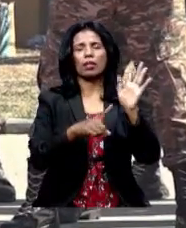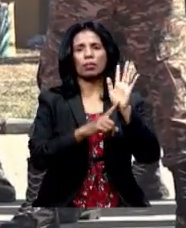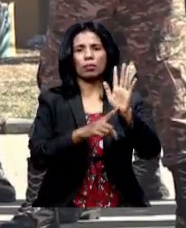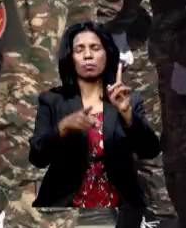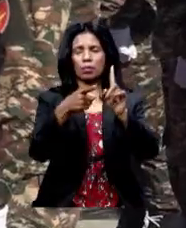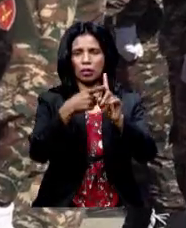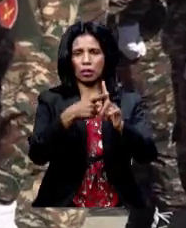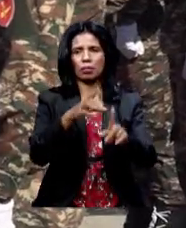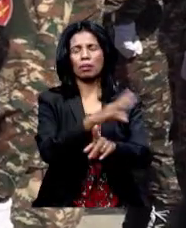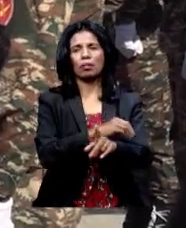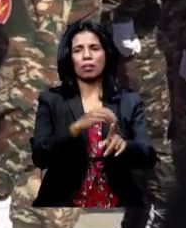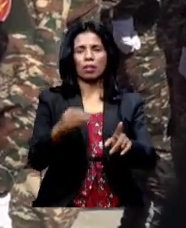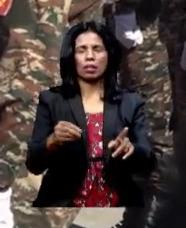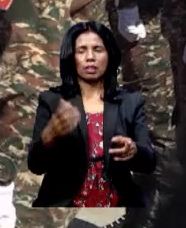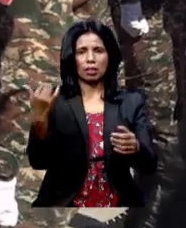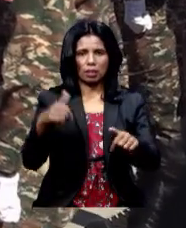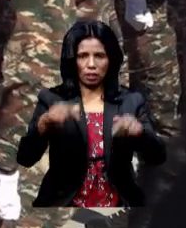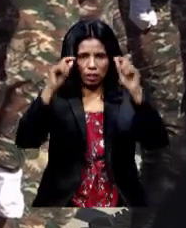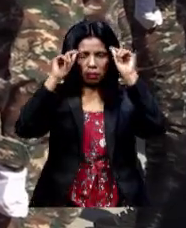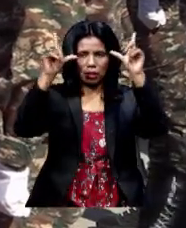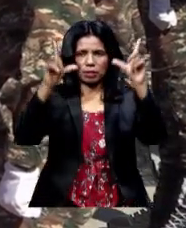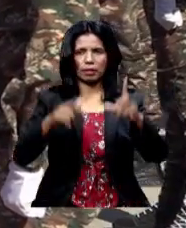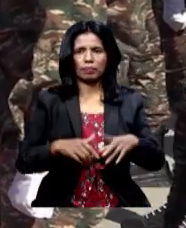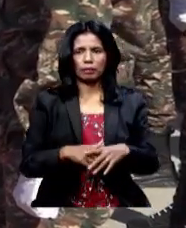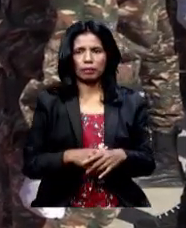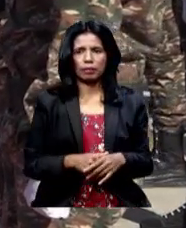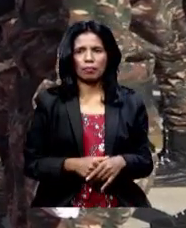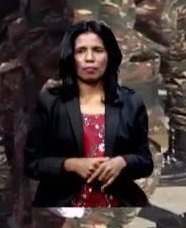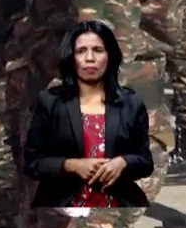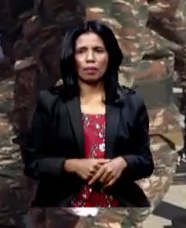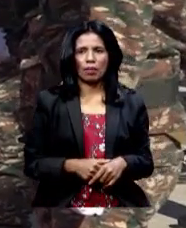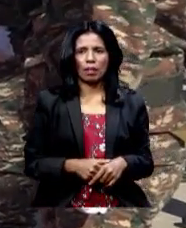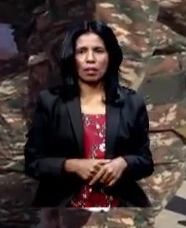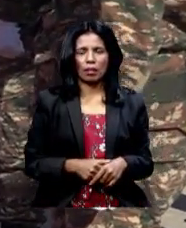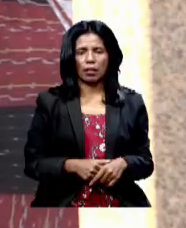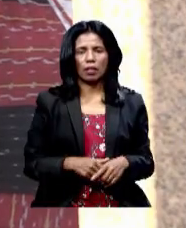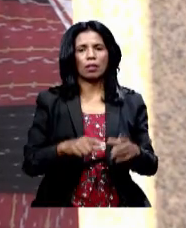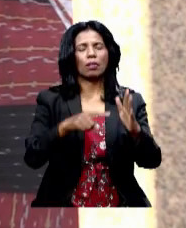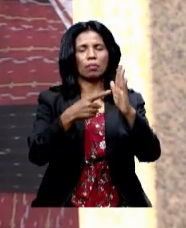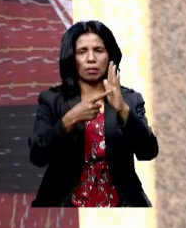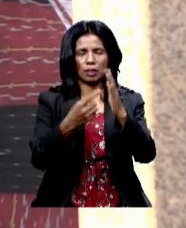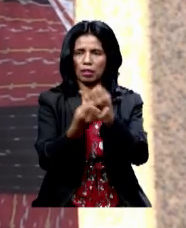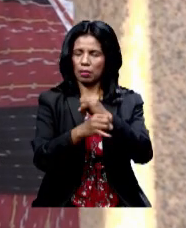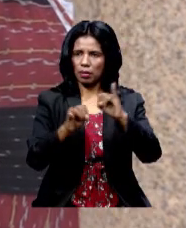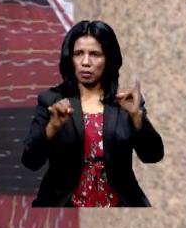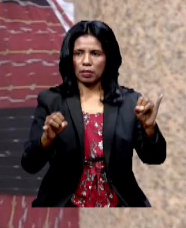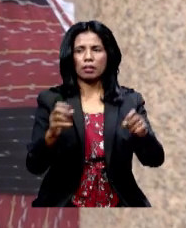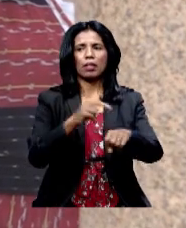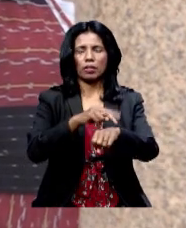ida para evolução que vai acontecer em Timor-Leste. Nebe ha ruho luta para independência no liberdade